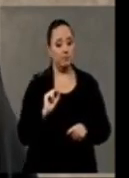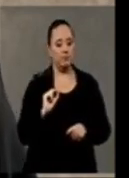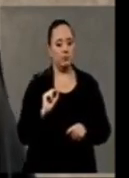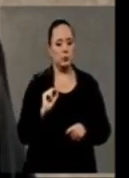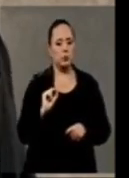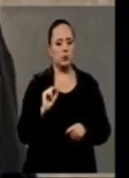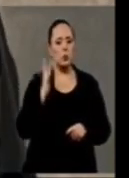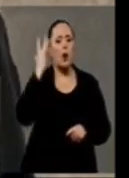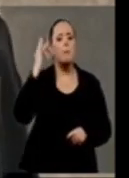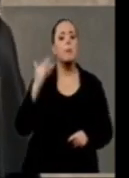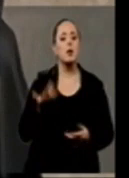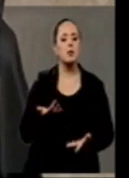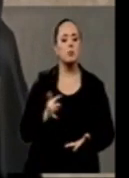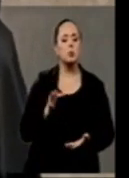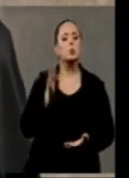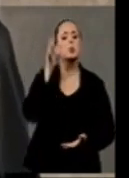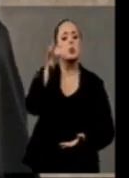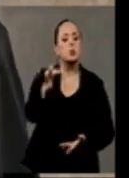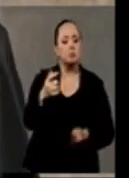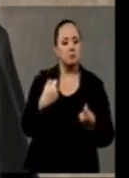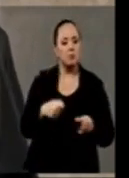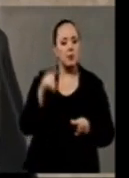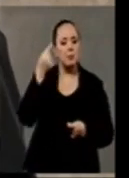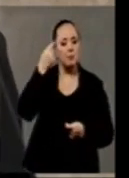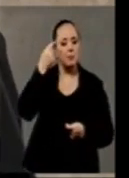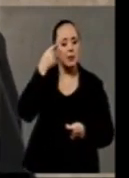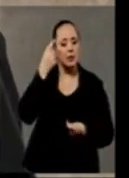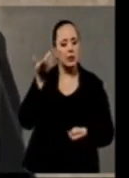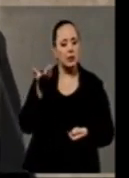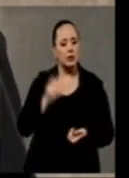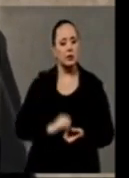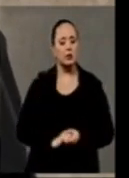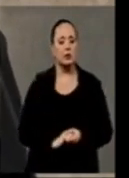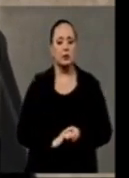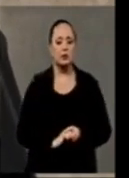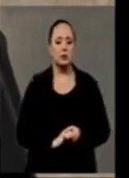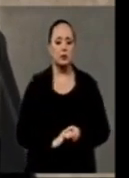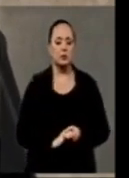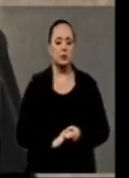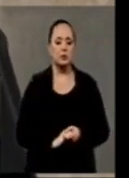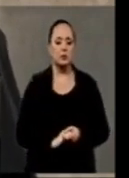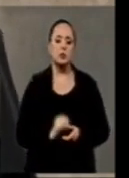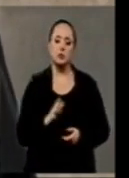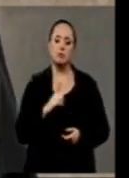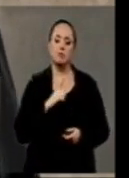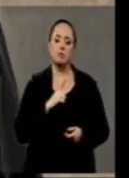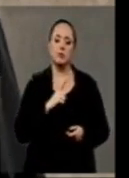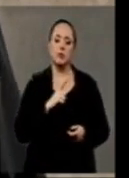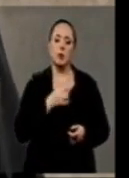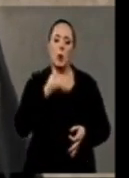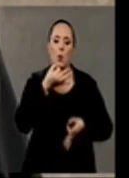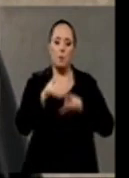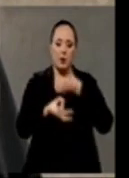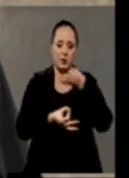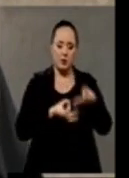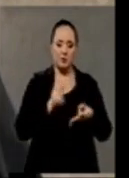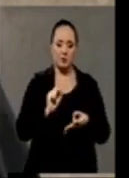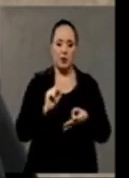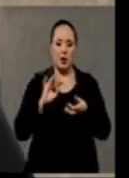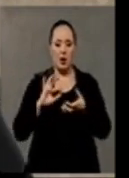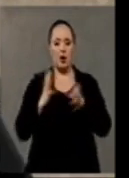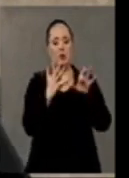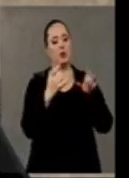seguinte já que há um determinado consenso que tais reformas são prementes